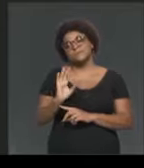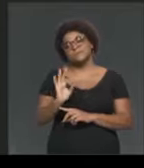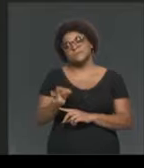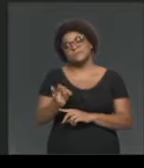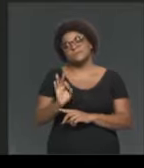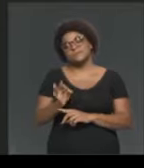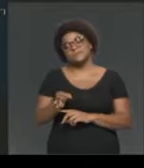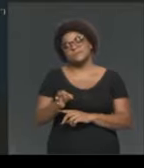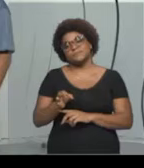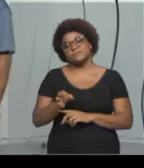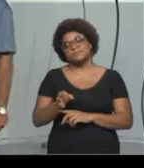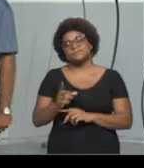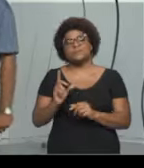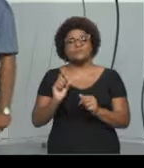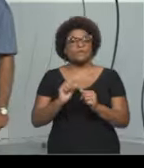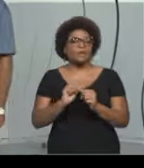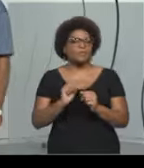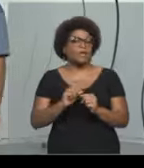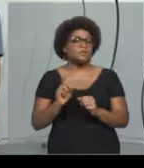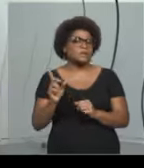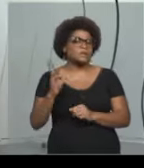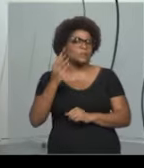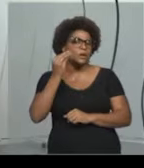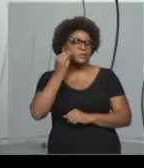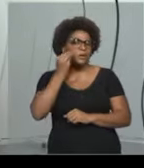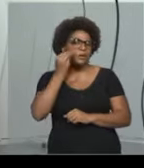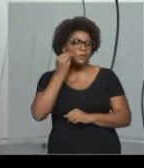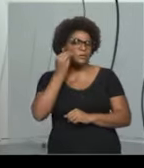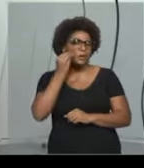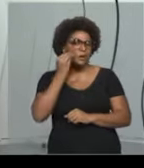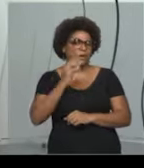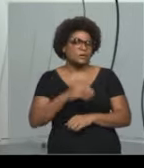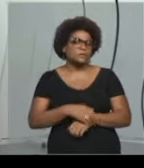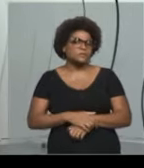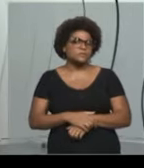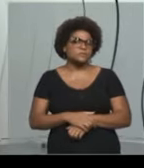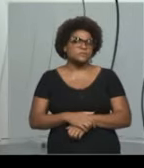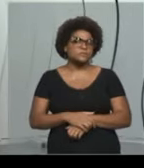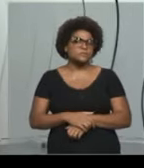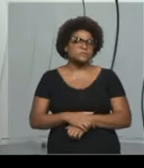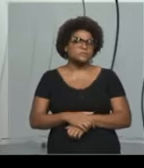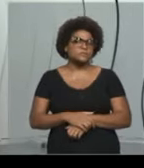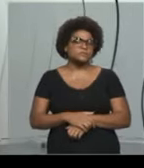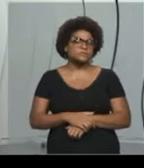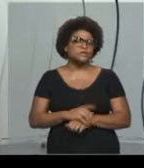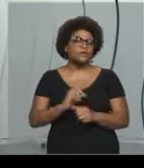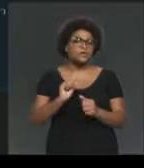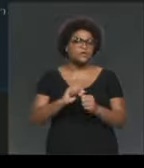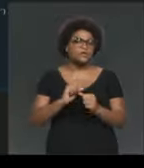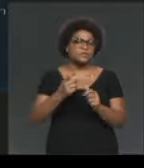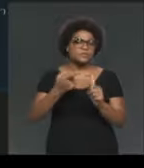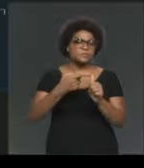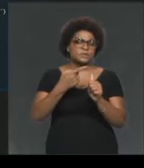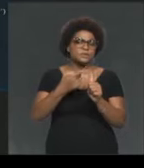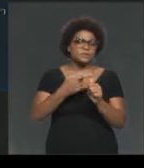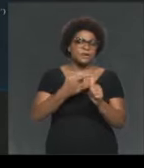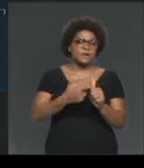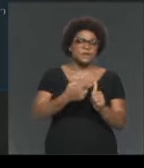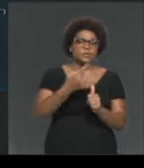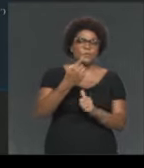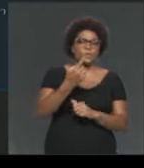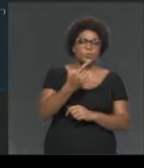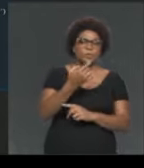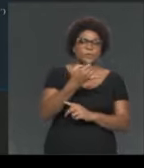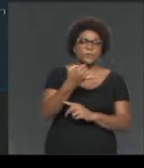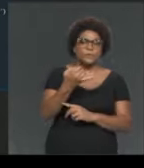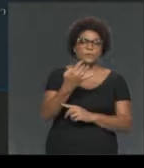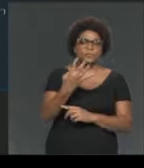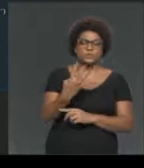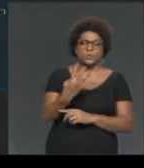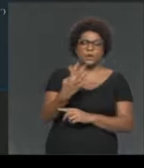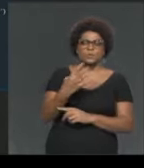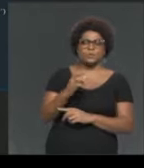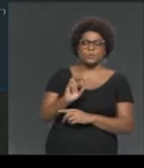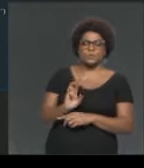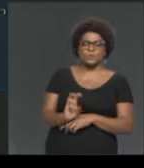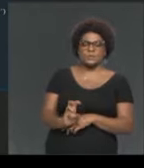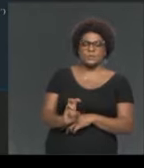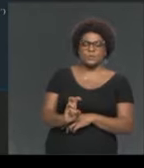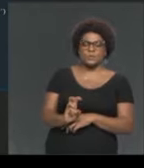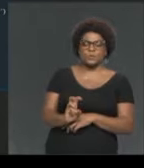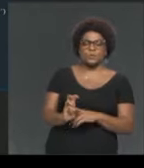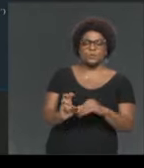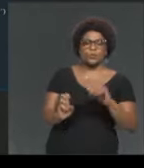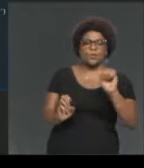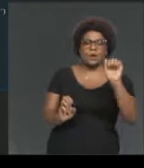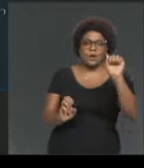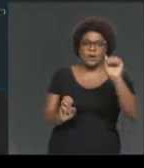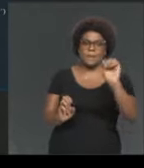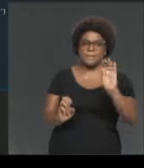Bom, e testando isso, né, eu testei primeiro com a igual a 1 menos 4 e 5, ou seja, a equação x